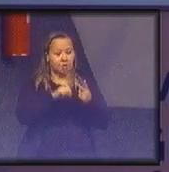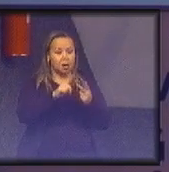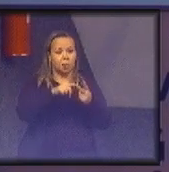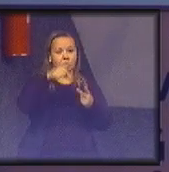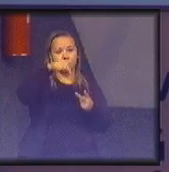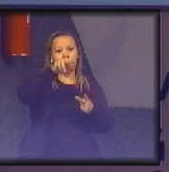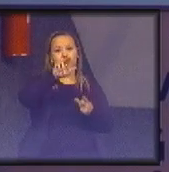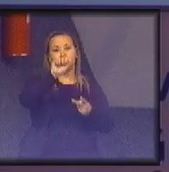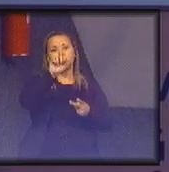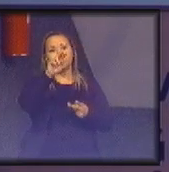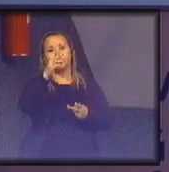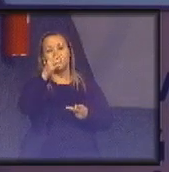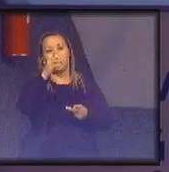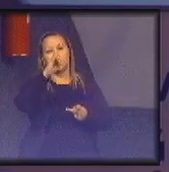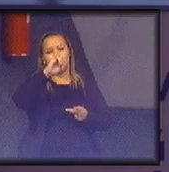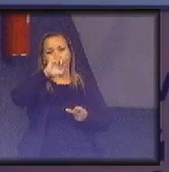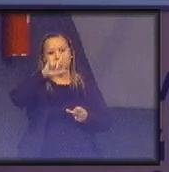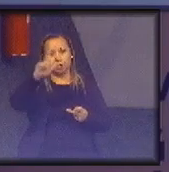Então,